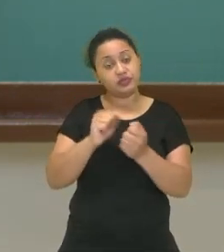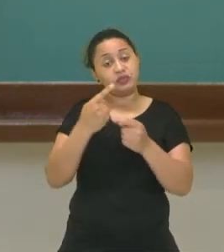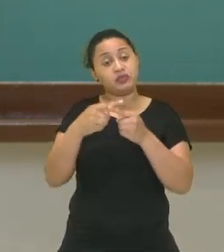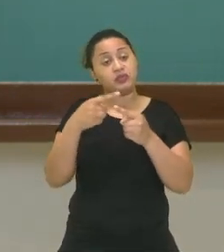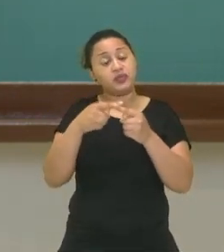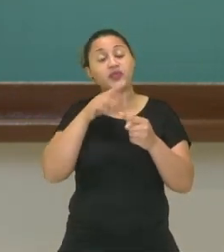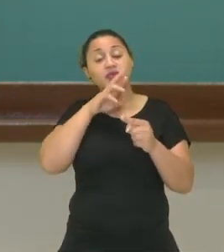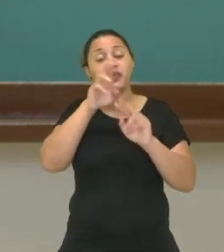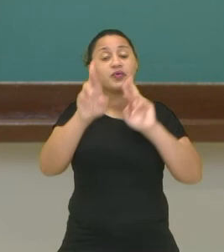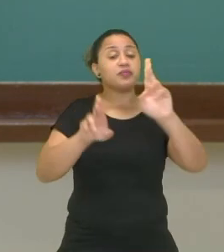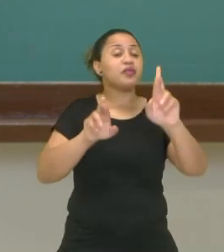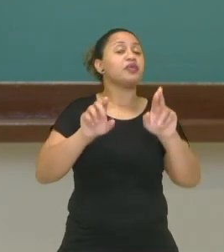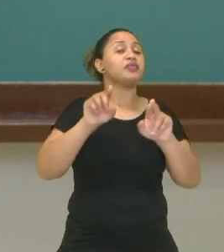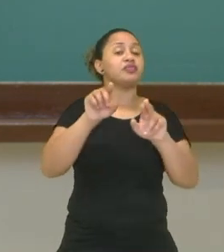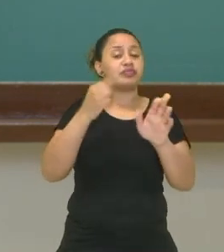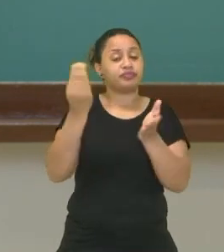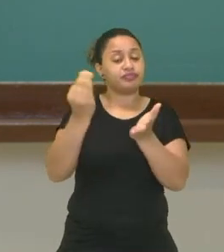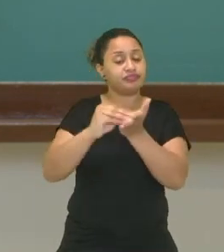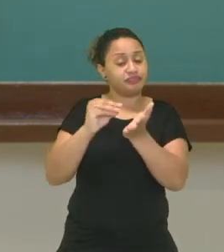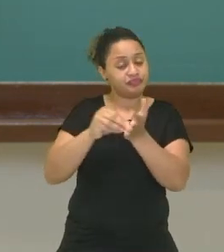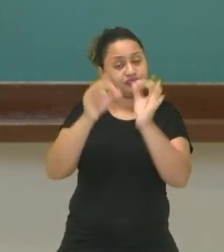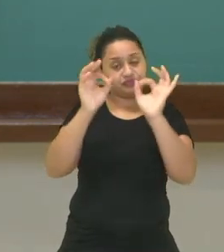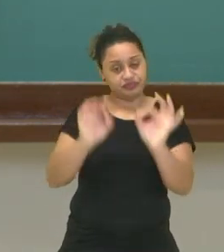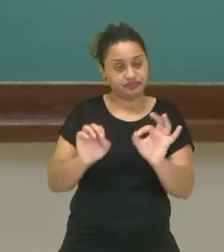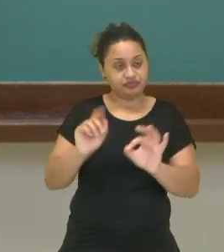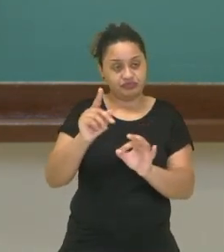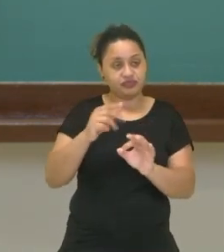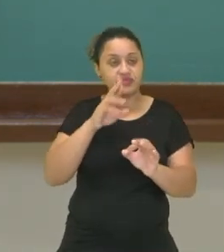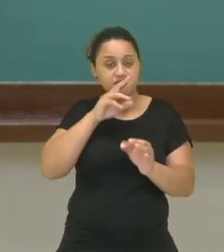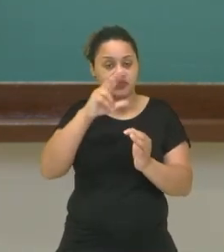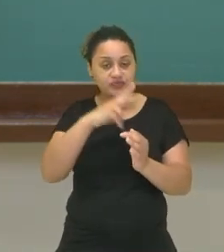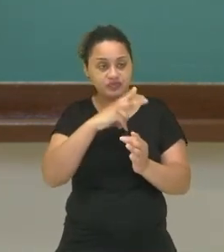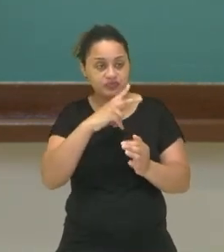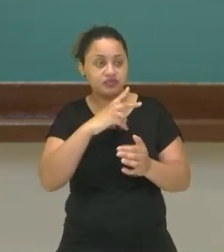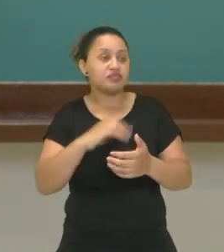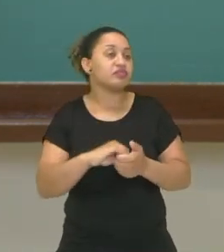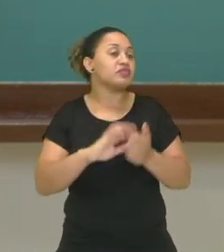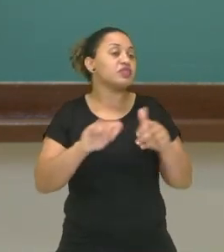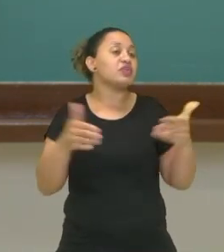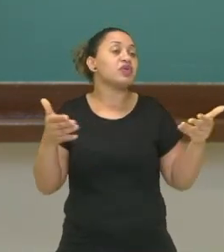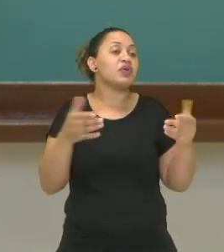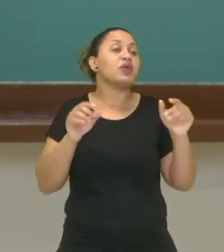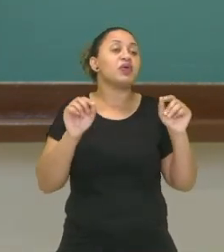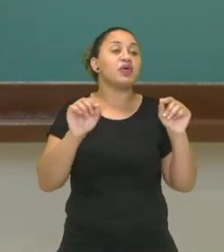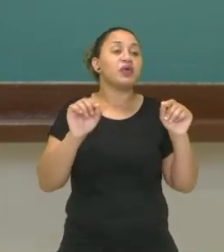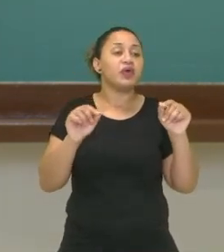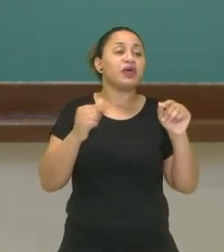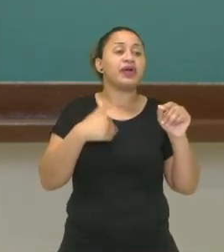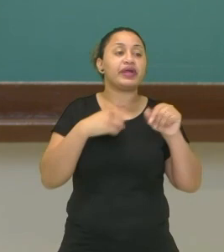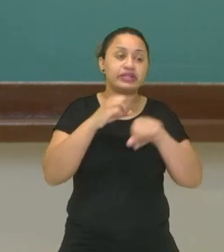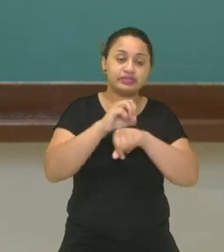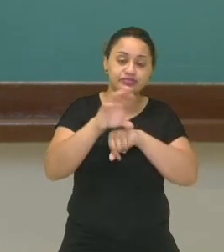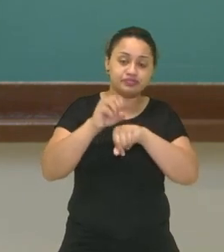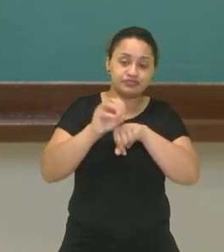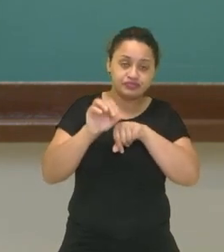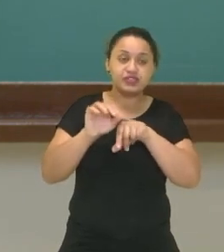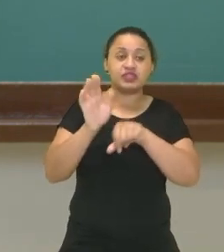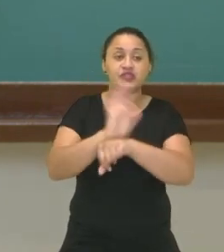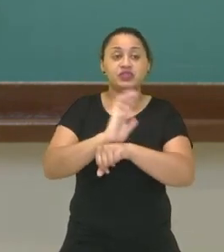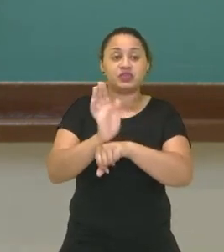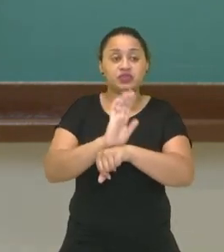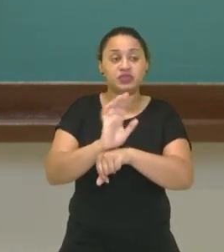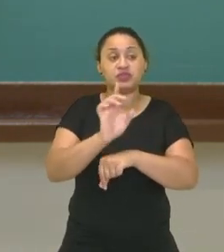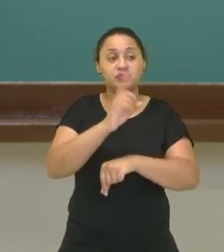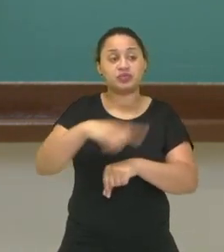porque a resposta que vocês colocarem está correta. E agora eu vou deixar umas dicas de filmes